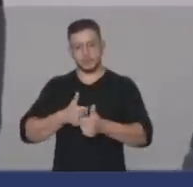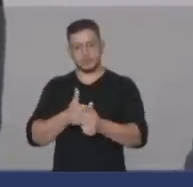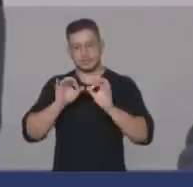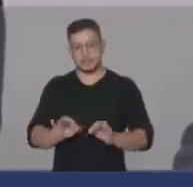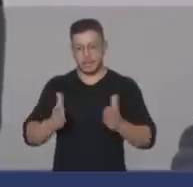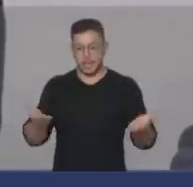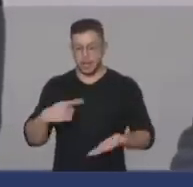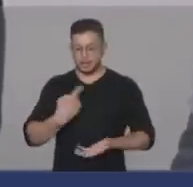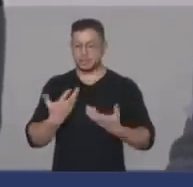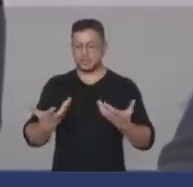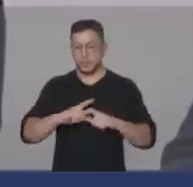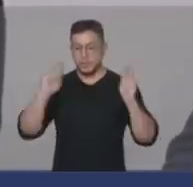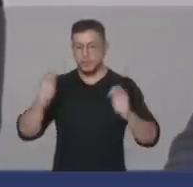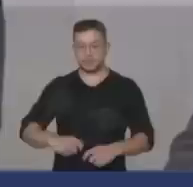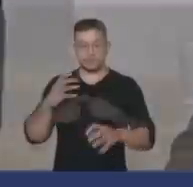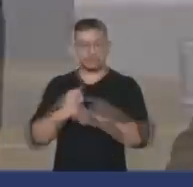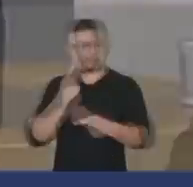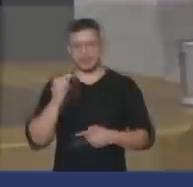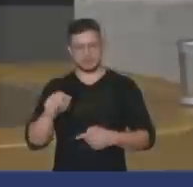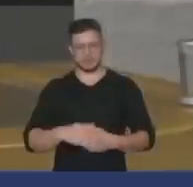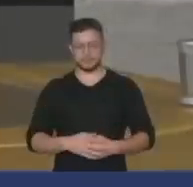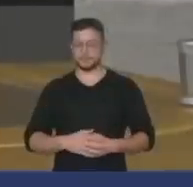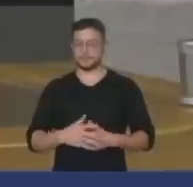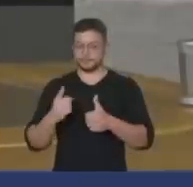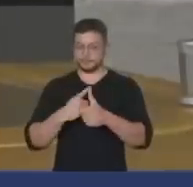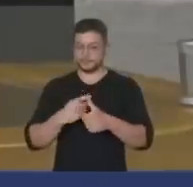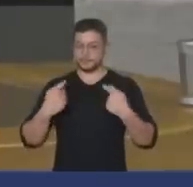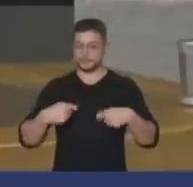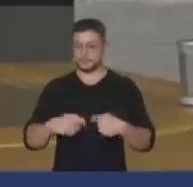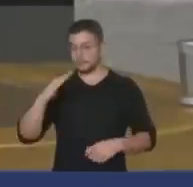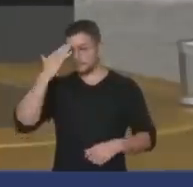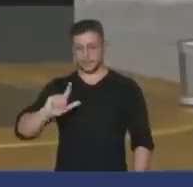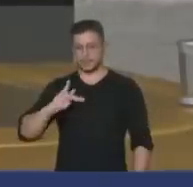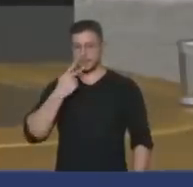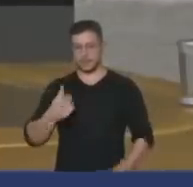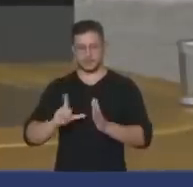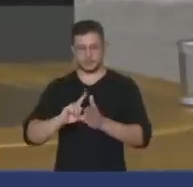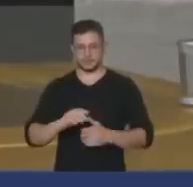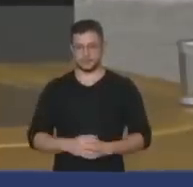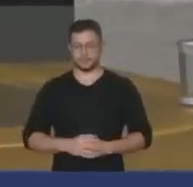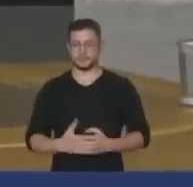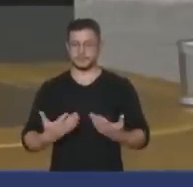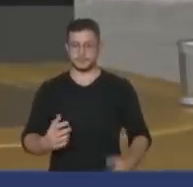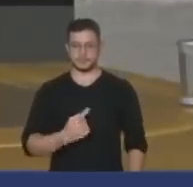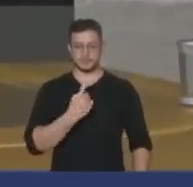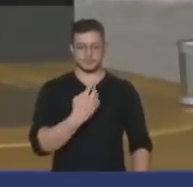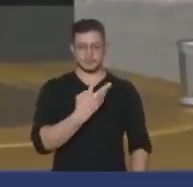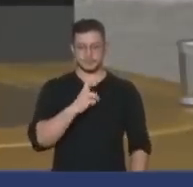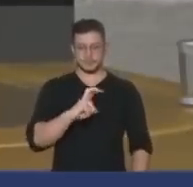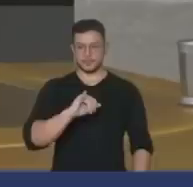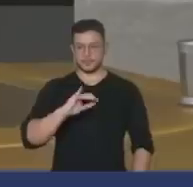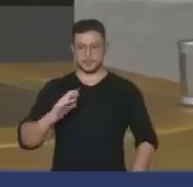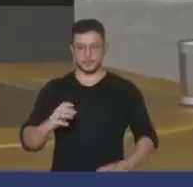é ter condições orçamentárias para começar a governar esse país. Vamos entender esses 168 bilhões, dos 145, se somos